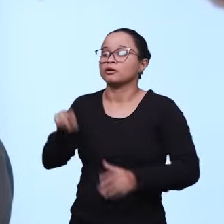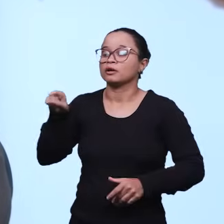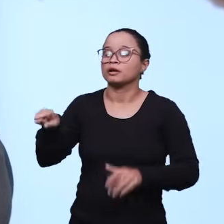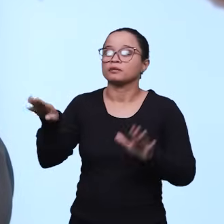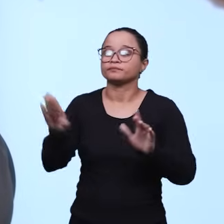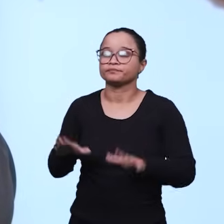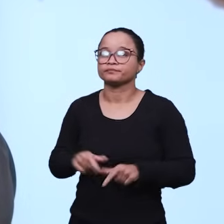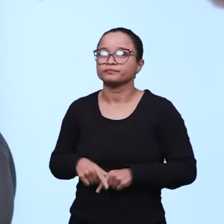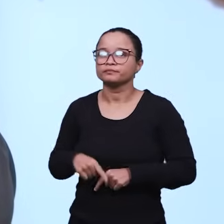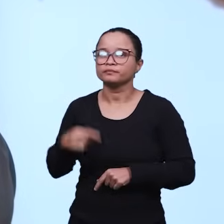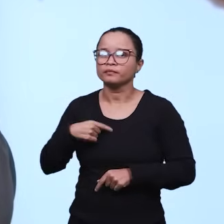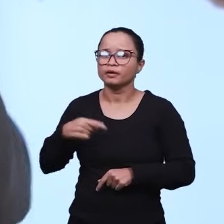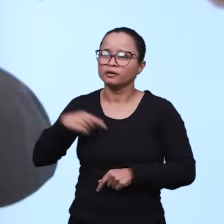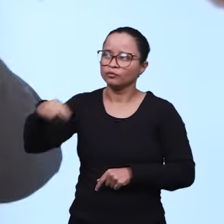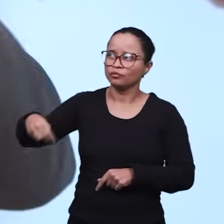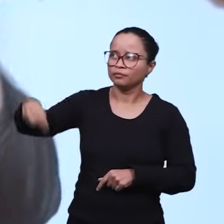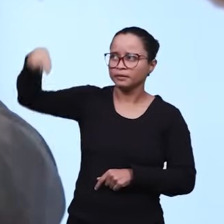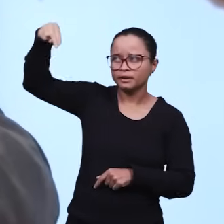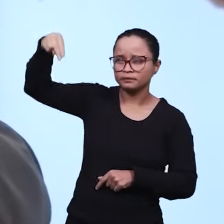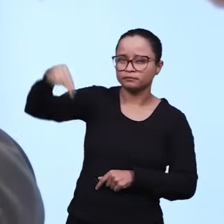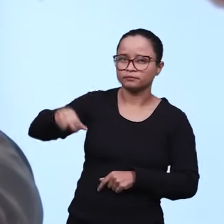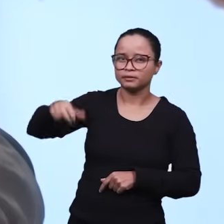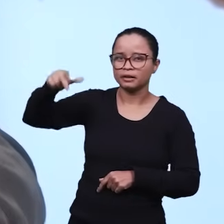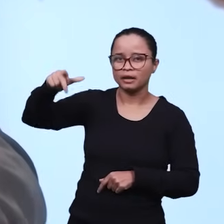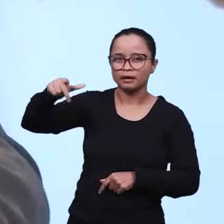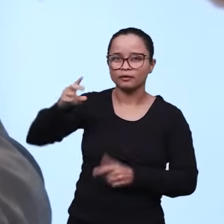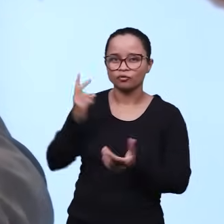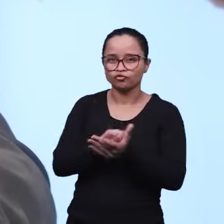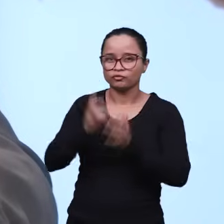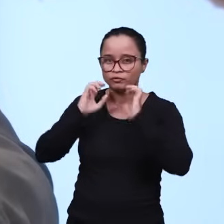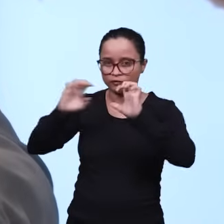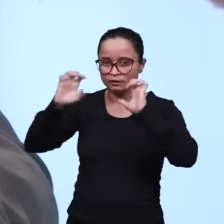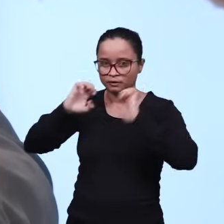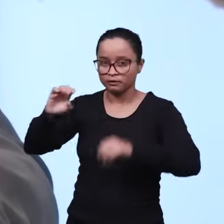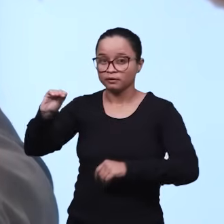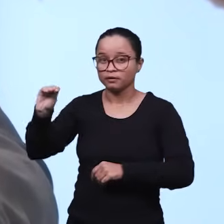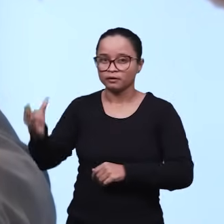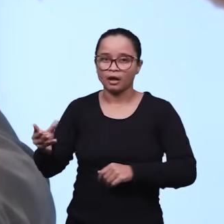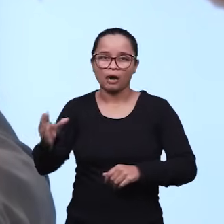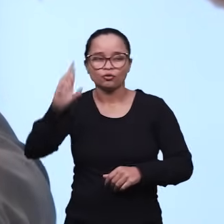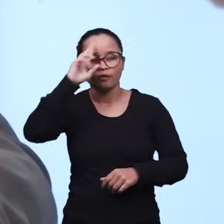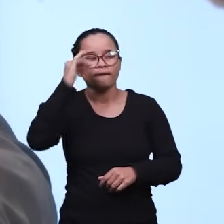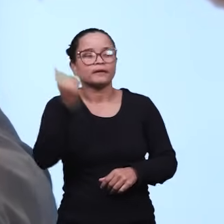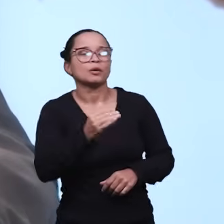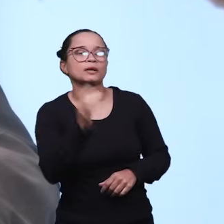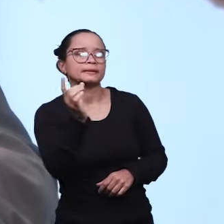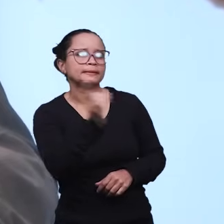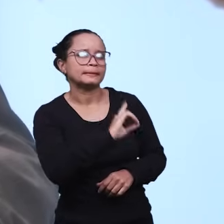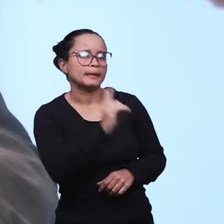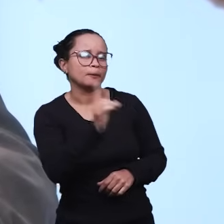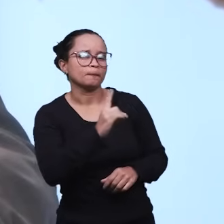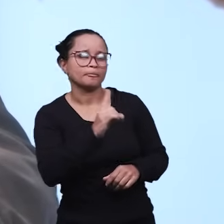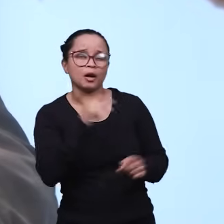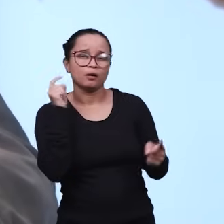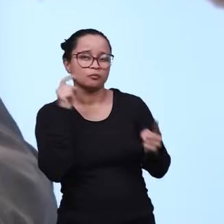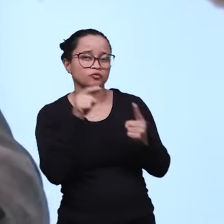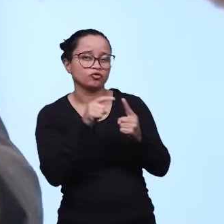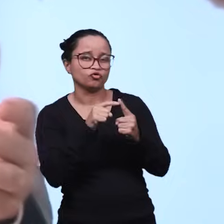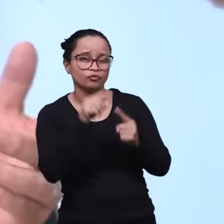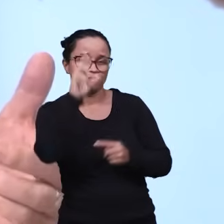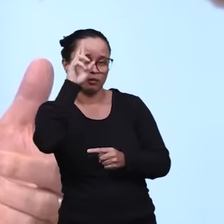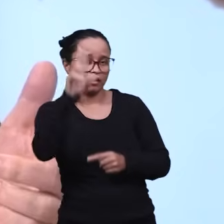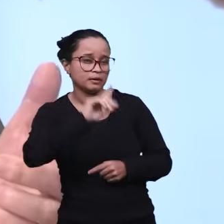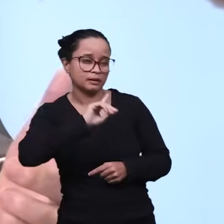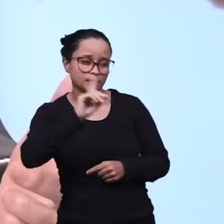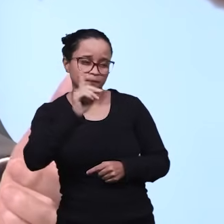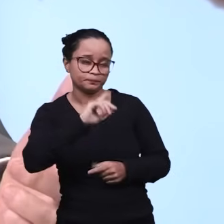intencionavam subir para continuar evangelizando na Ásia. Mas o Senhor disse que não era o propósito do Senhor. Então, eles